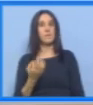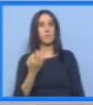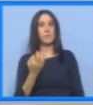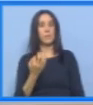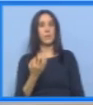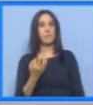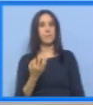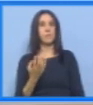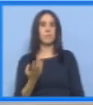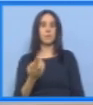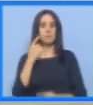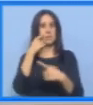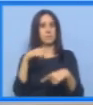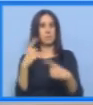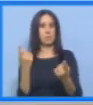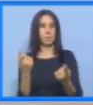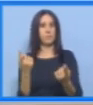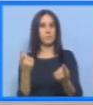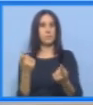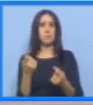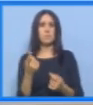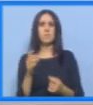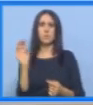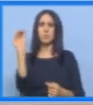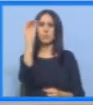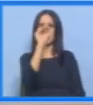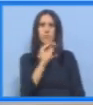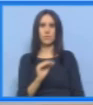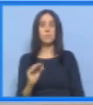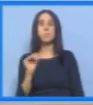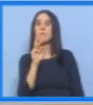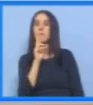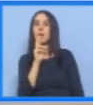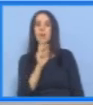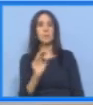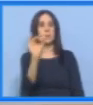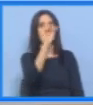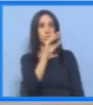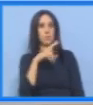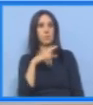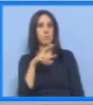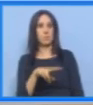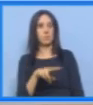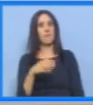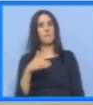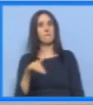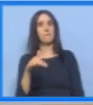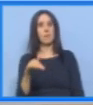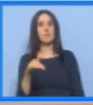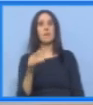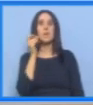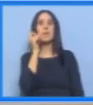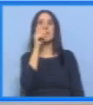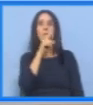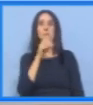teve em exibição em alguns locais em Fátima e em outros locais do país, e que vai ser